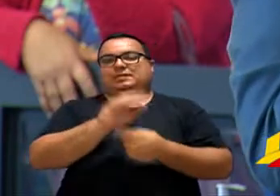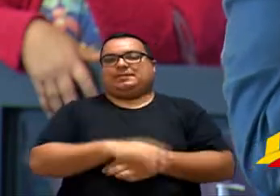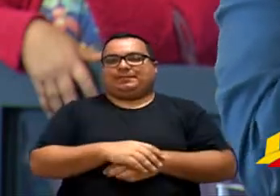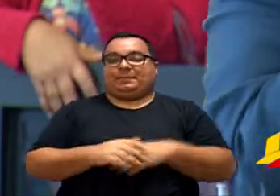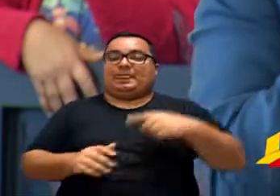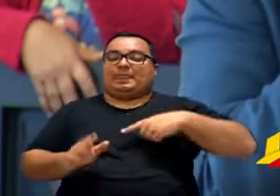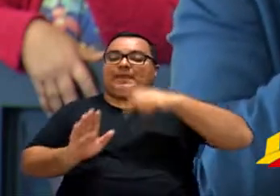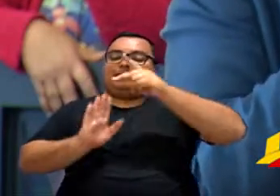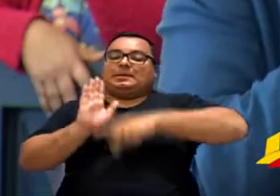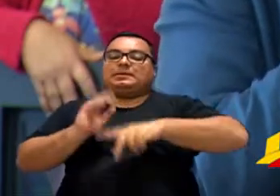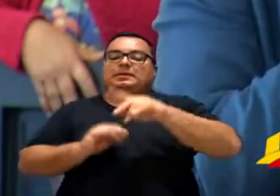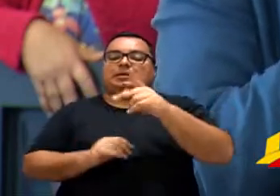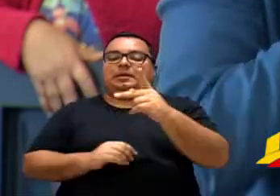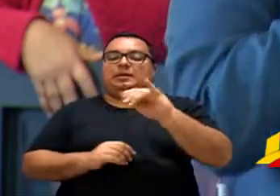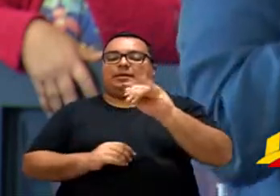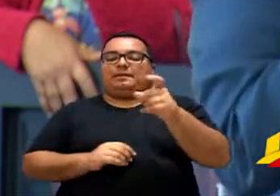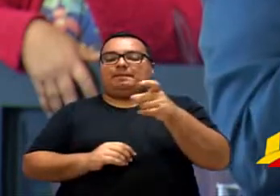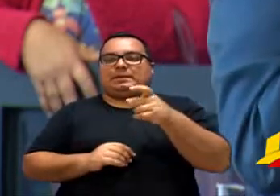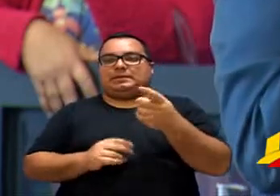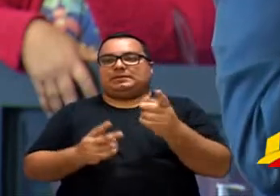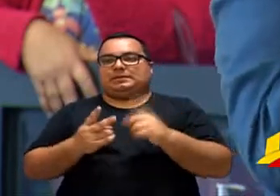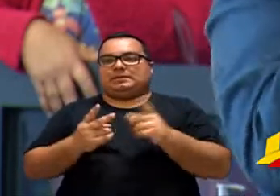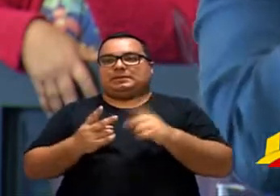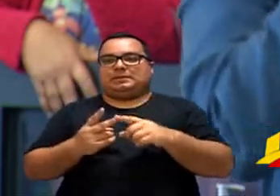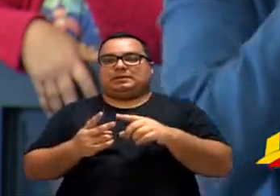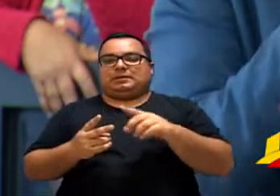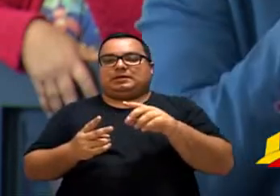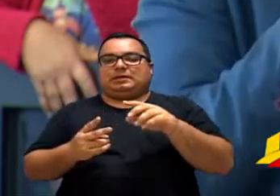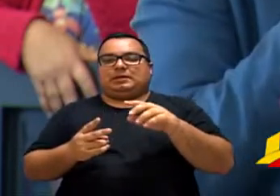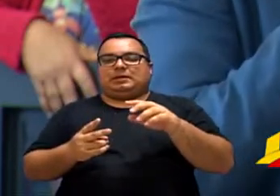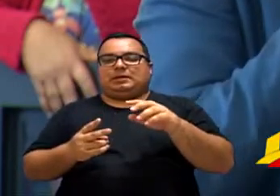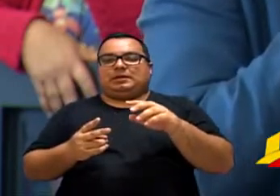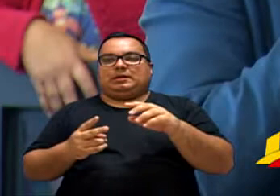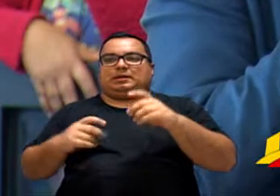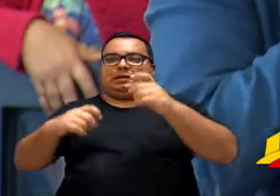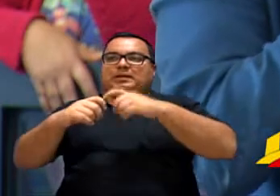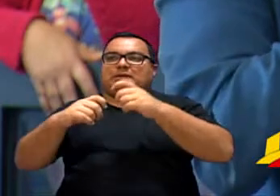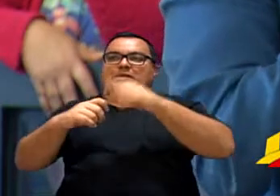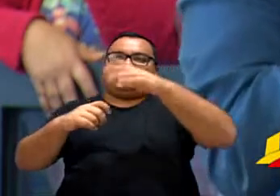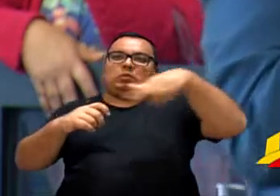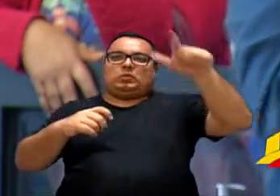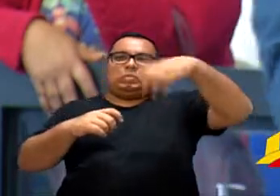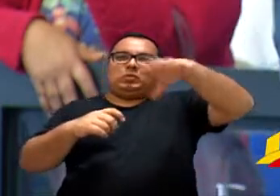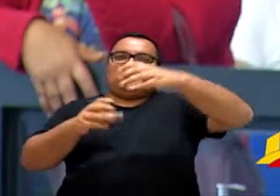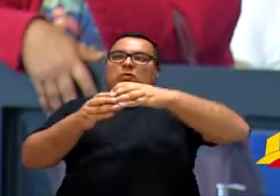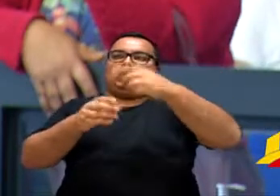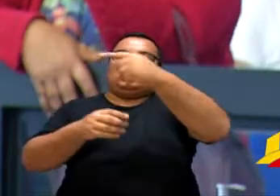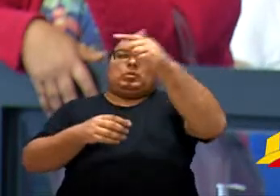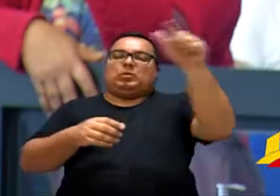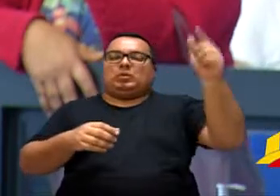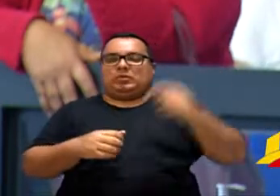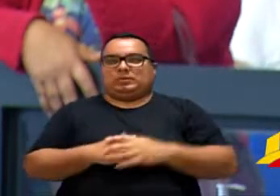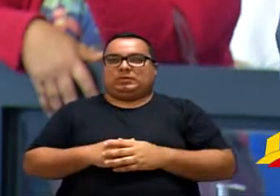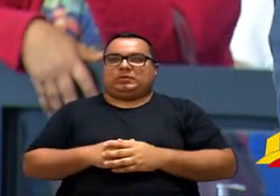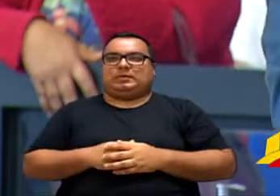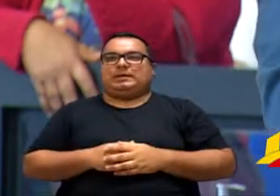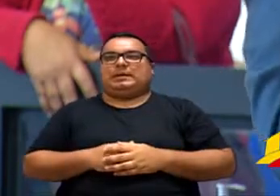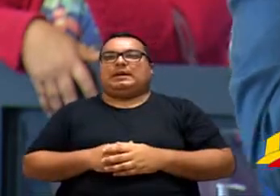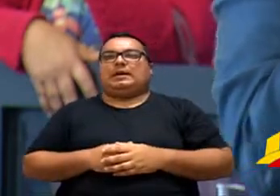né e o de telemedicina eles são legais foram sancionados foi sancionado em Belo Horizonte